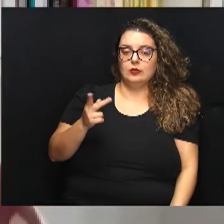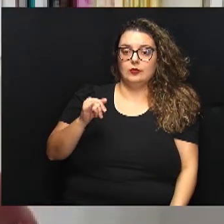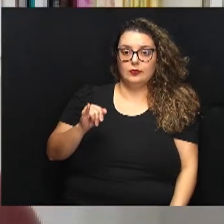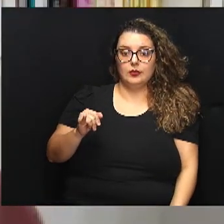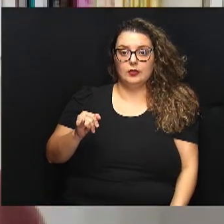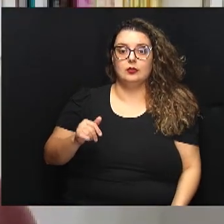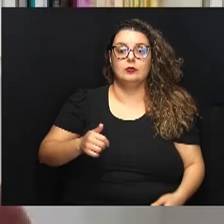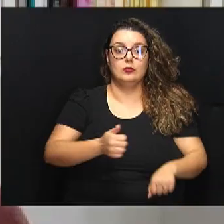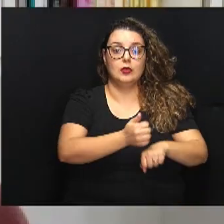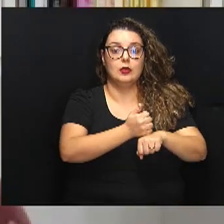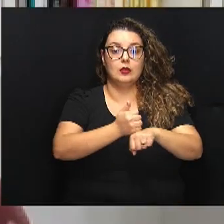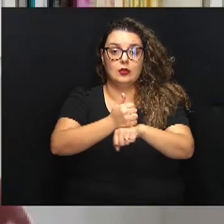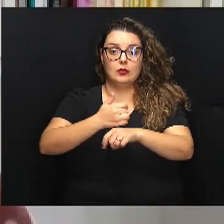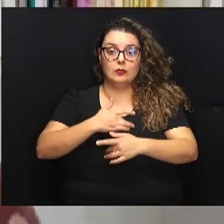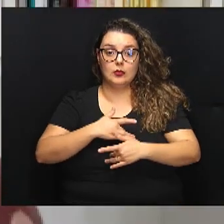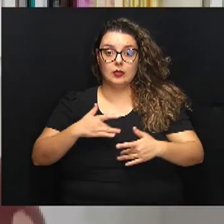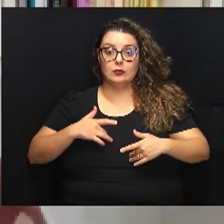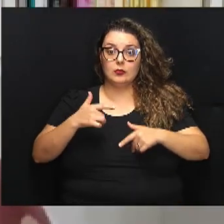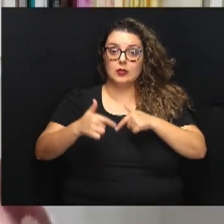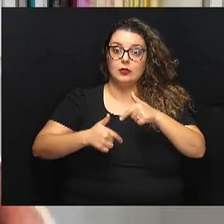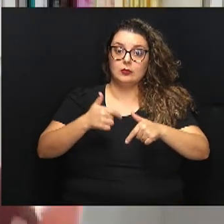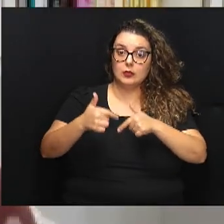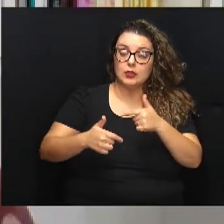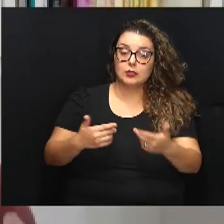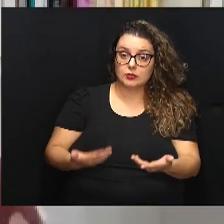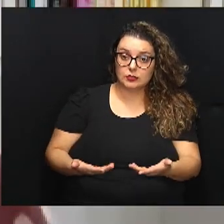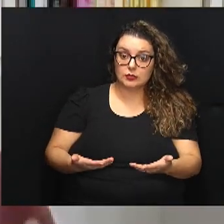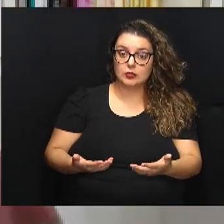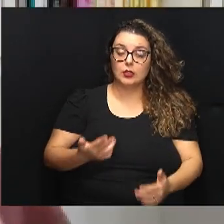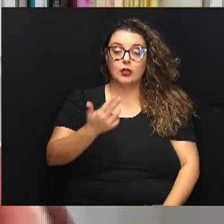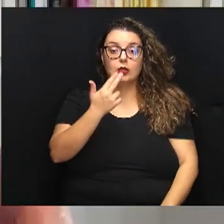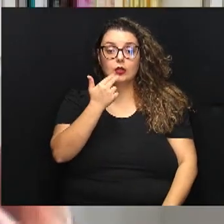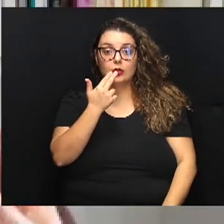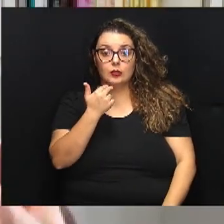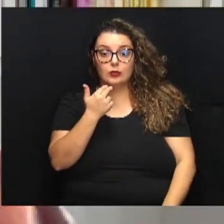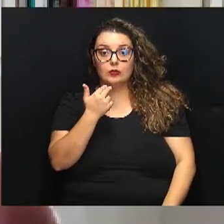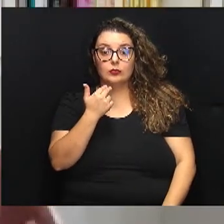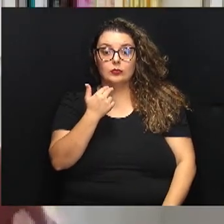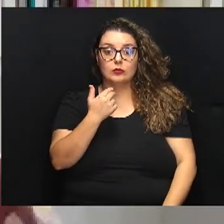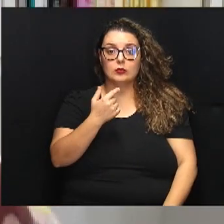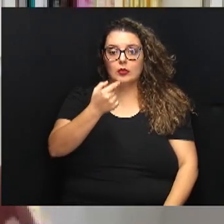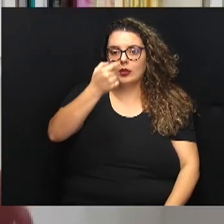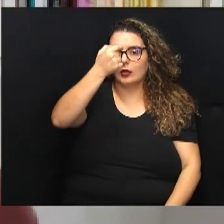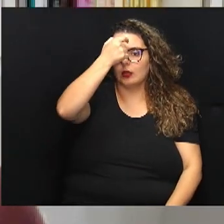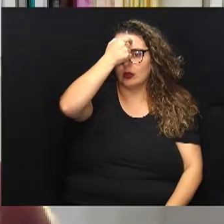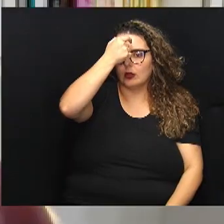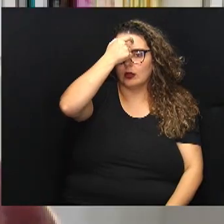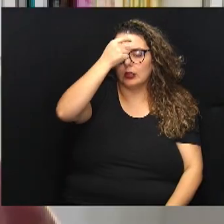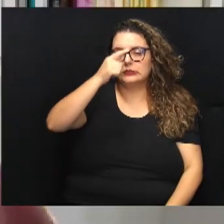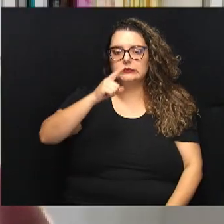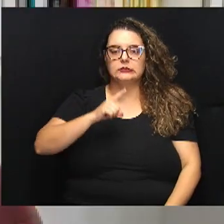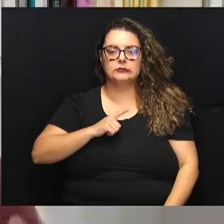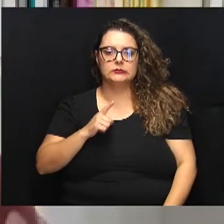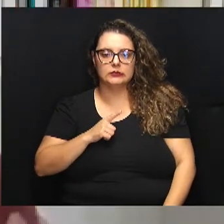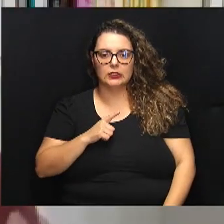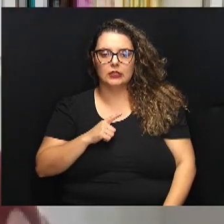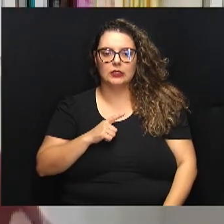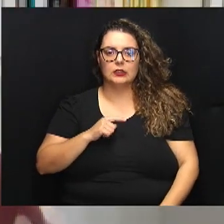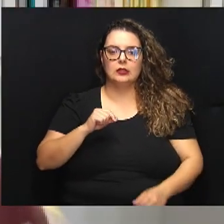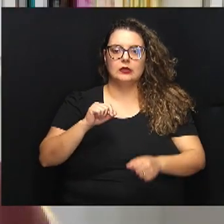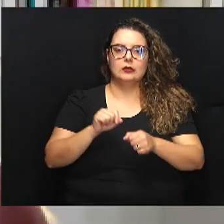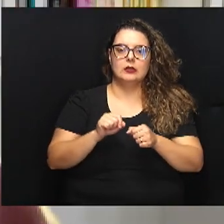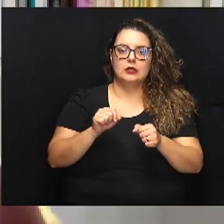de saúde para trabalhar uma nutrição com consciência, ou seja, fazer as pazes